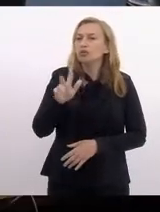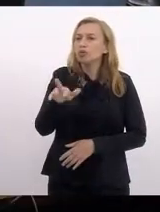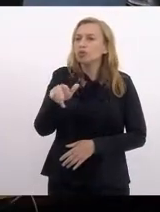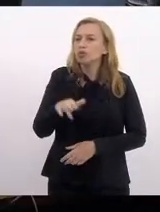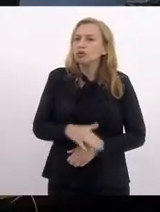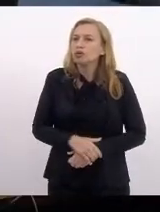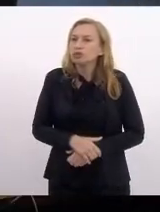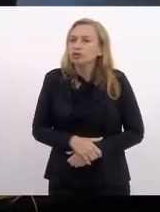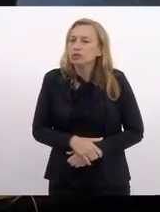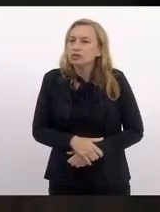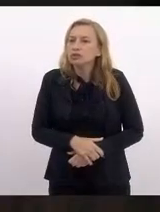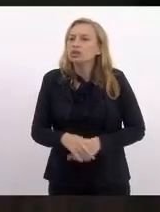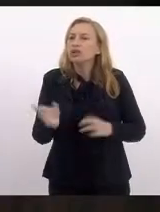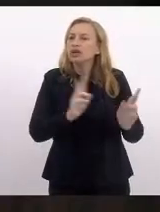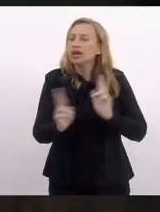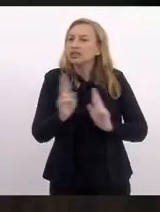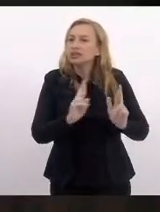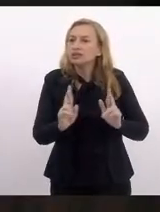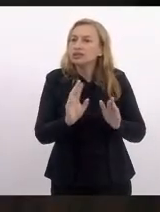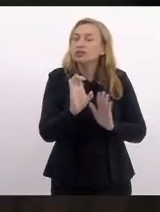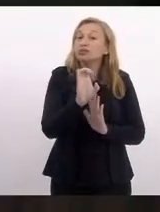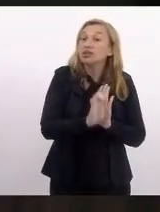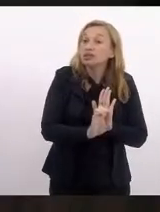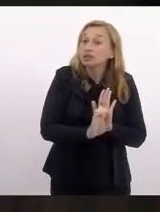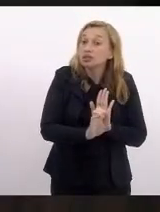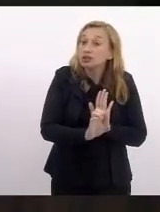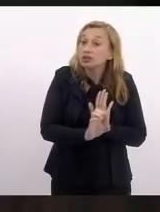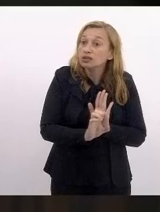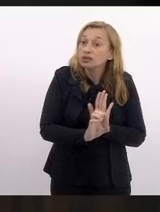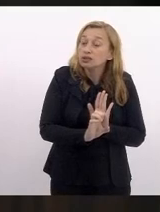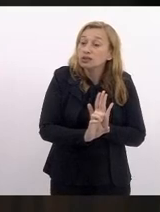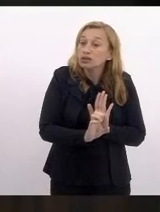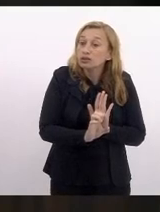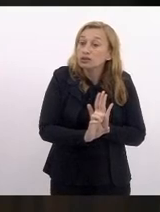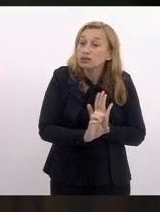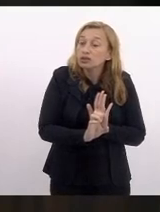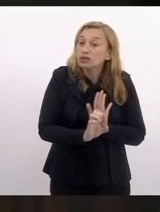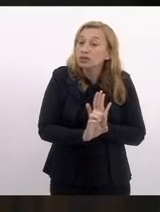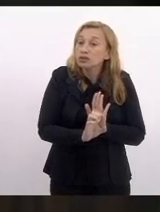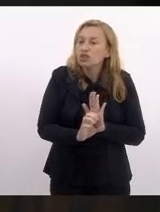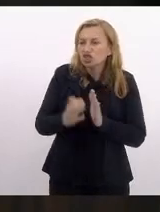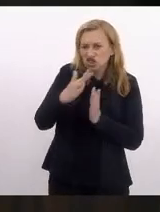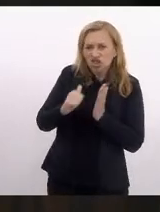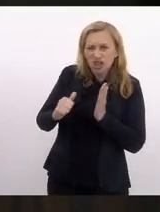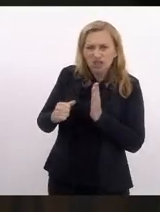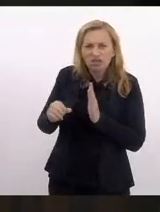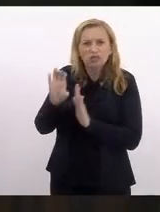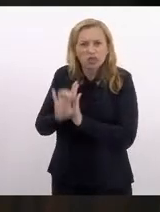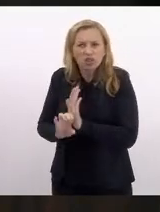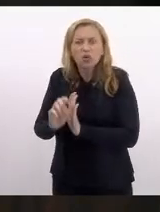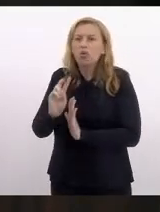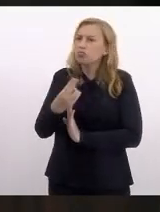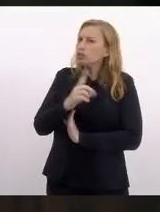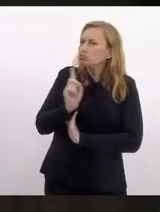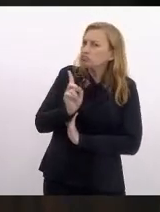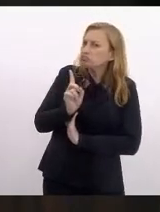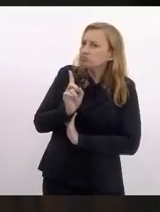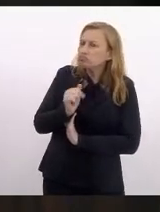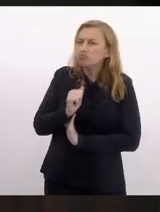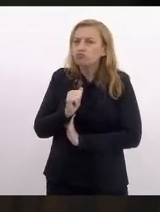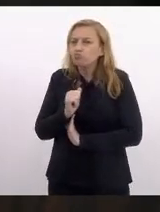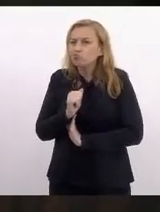em relação as emendas E os autores retiraram as emendas não